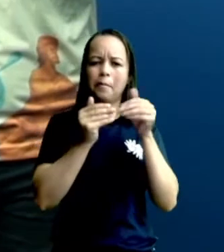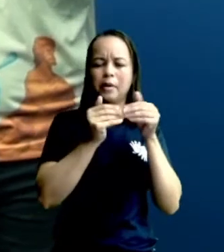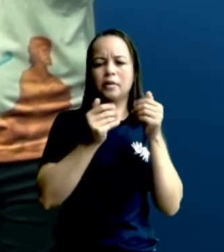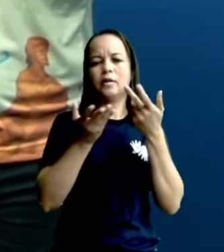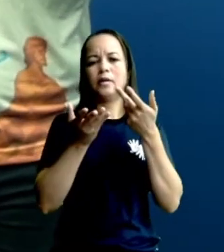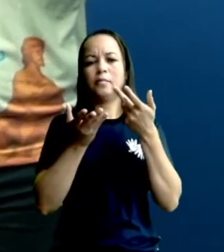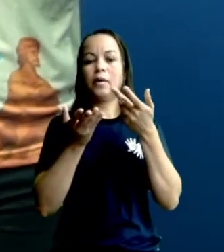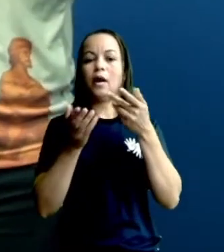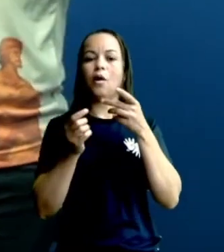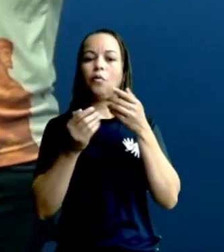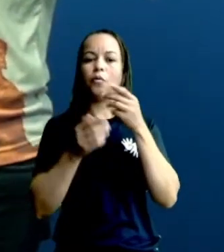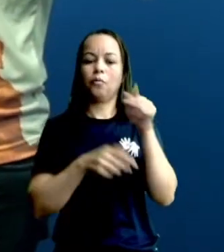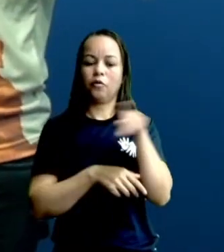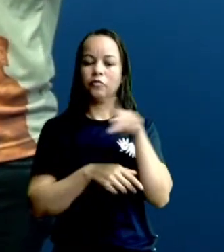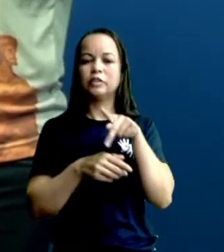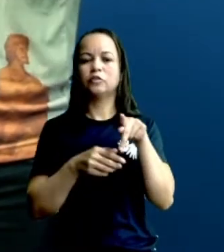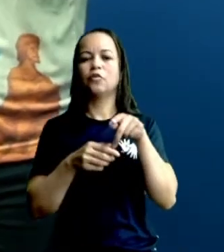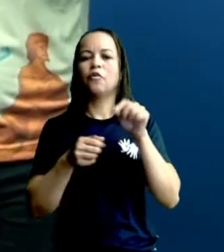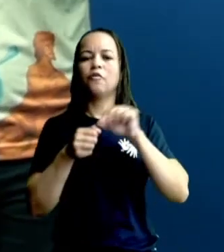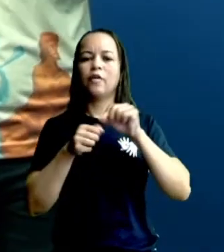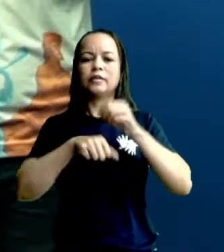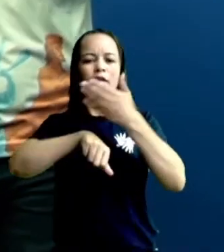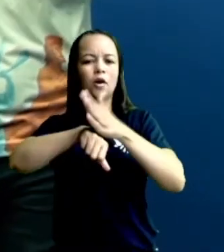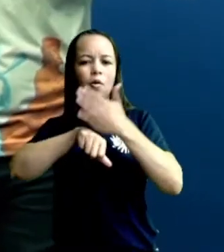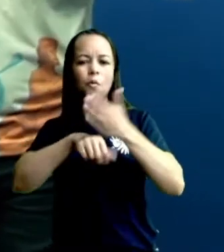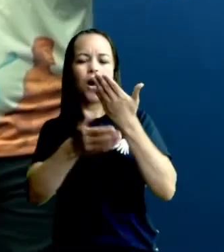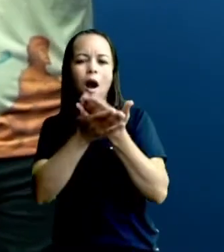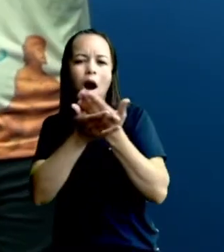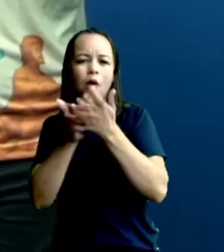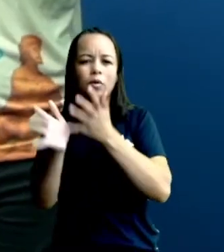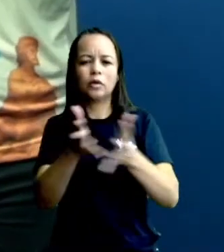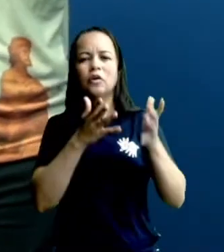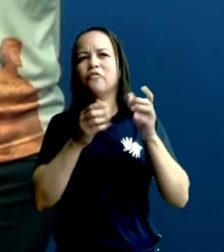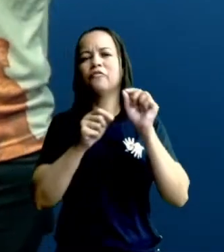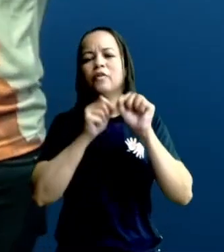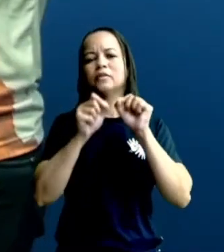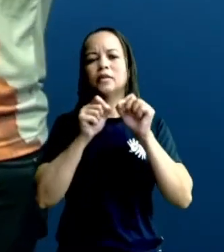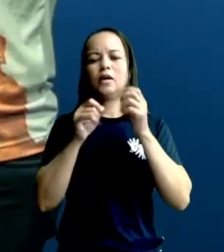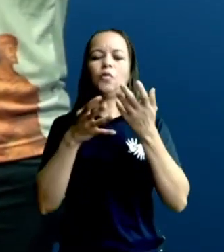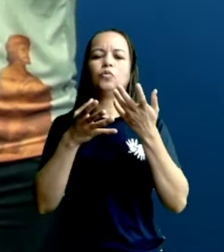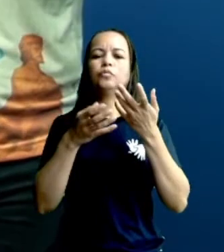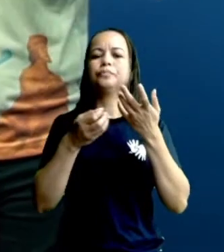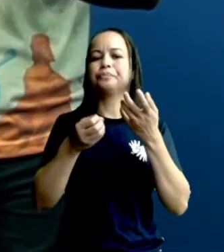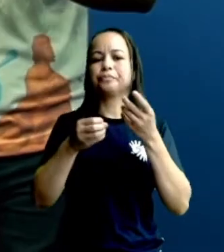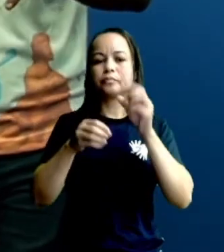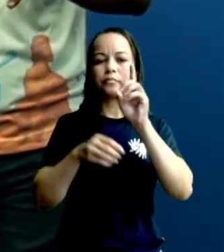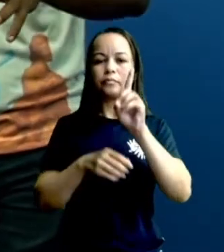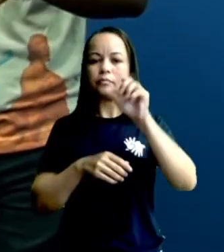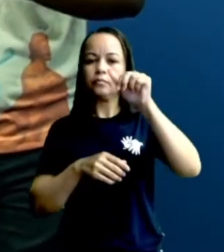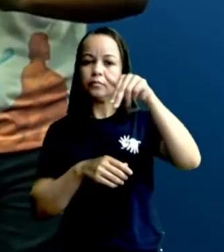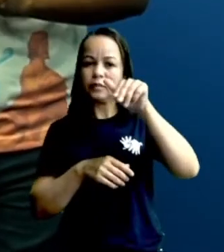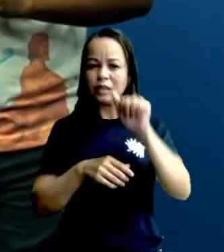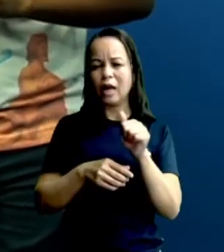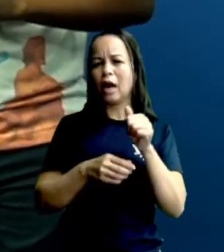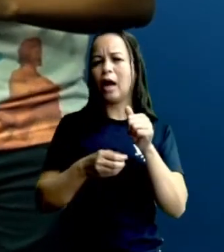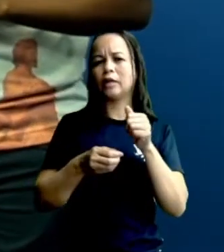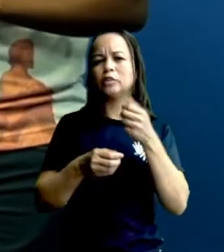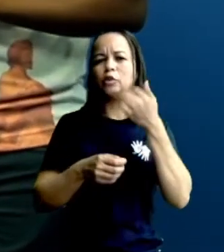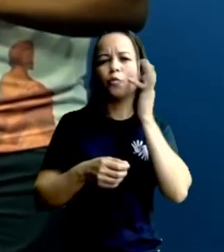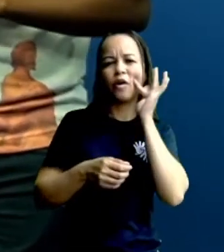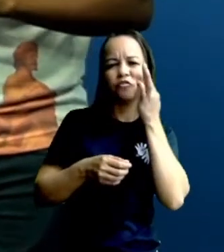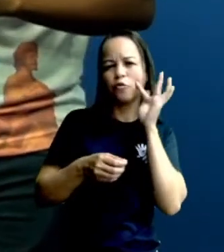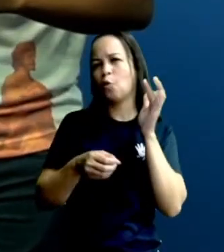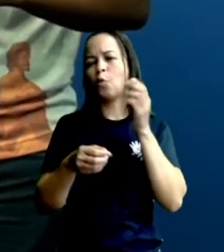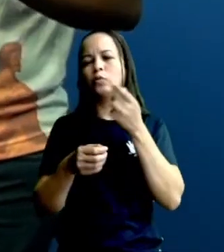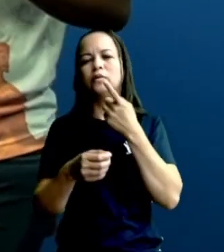aula prática para mostrar o DNA da banana, o DNA do morango, o DNA de uma fruta, que ele pode fazer bem legal na sala de aula